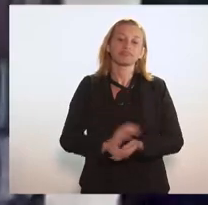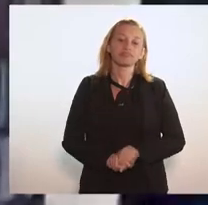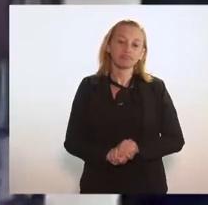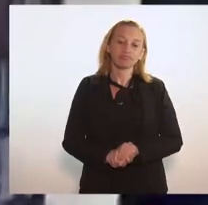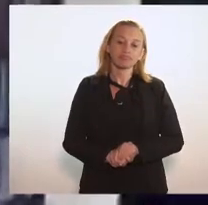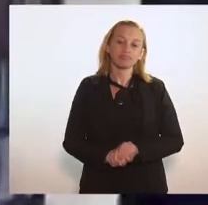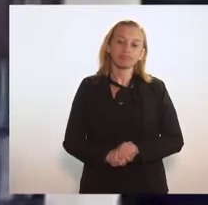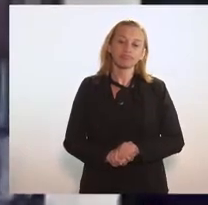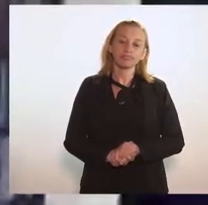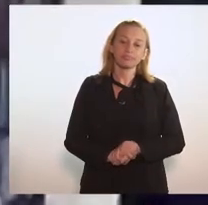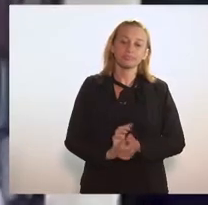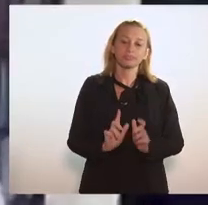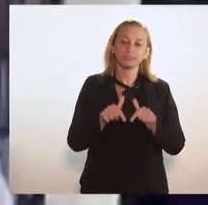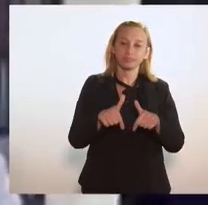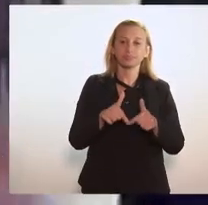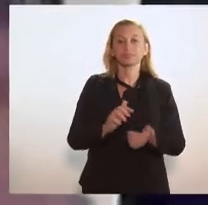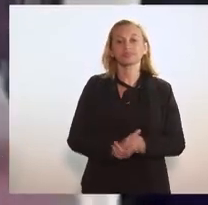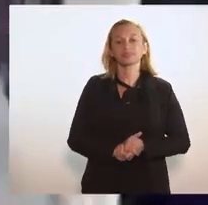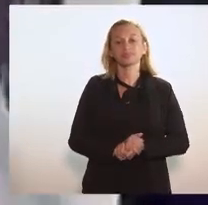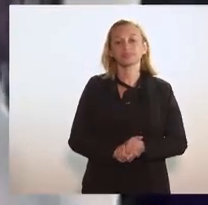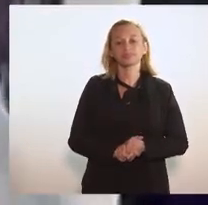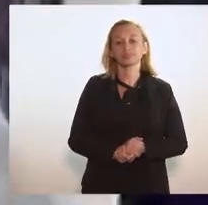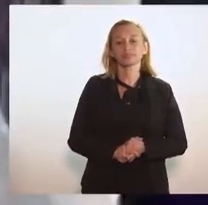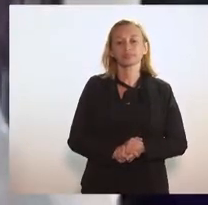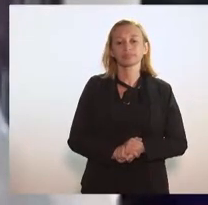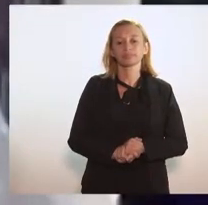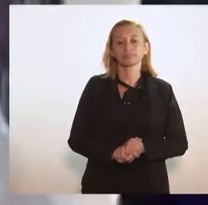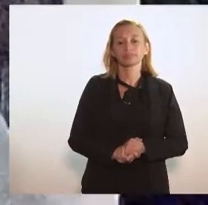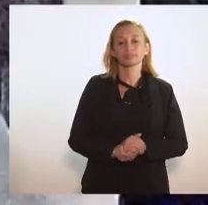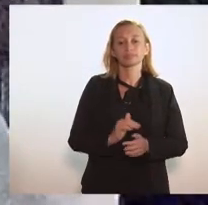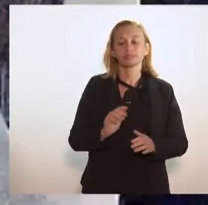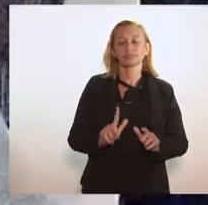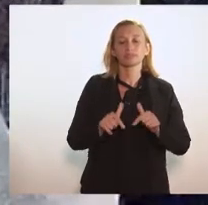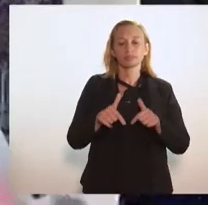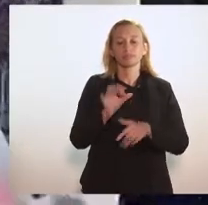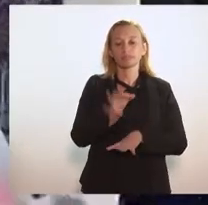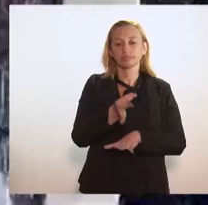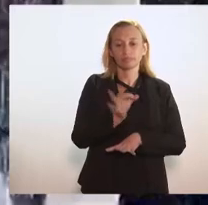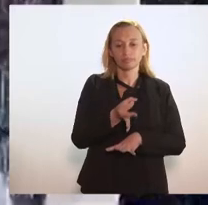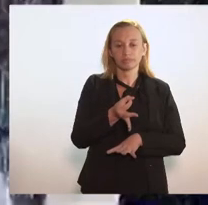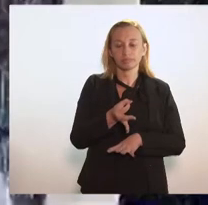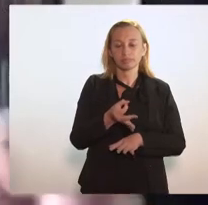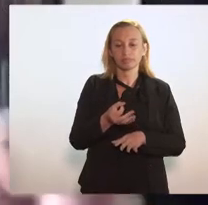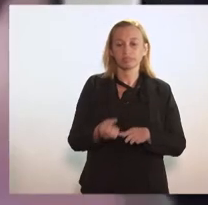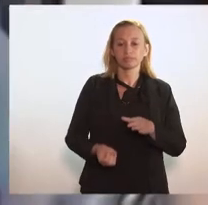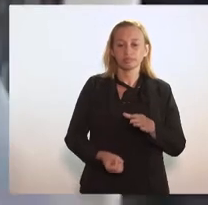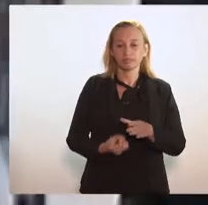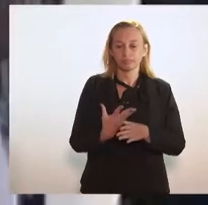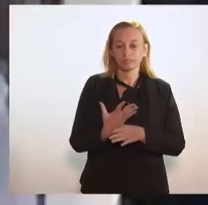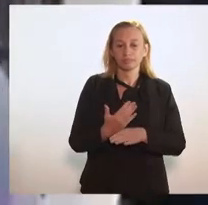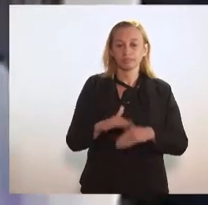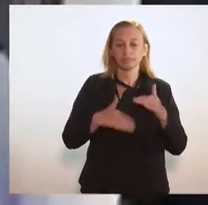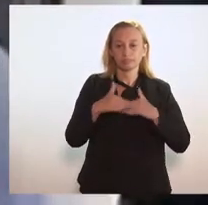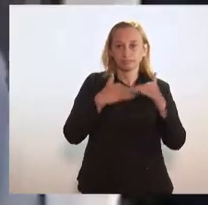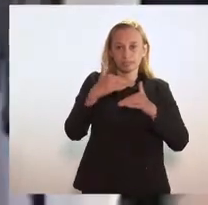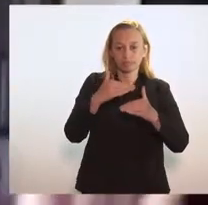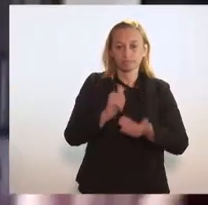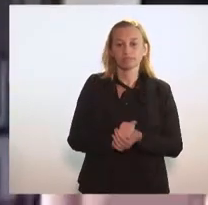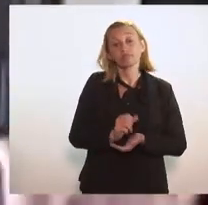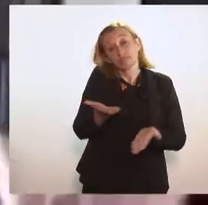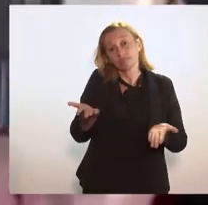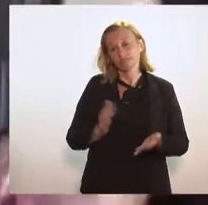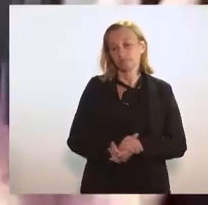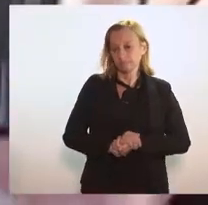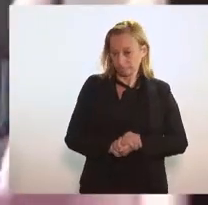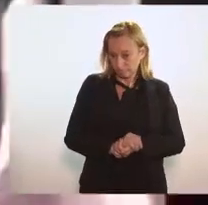por colocar lá no dinamismo dessas áreas suficiente para a promoção do desenvolvimento é